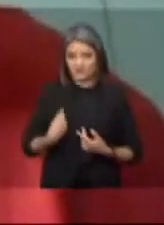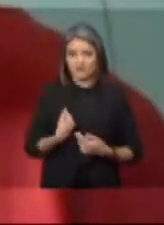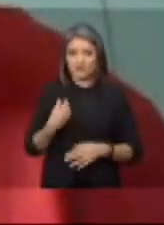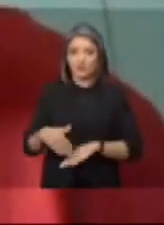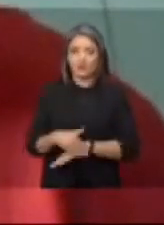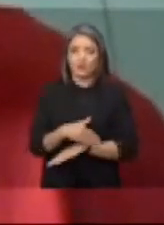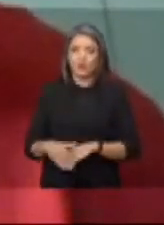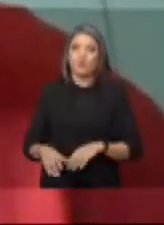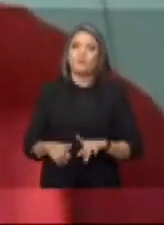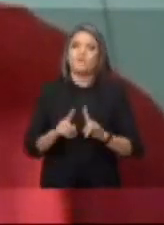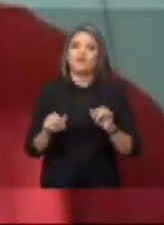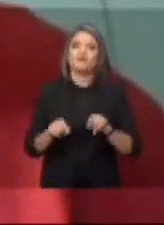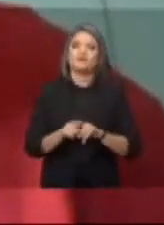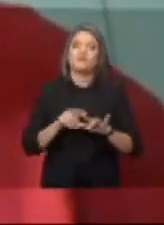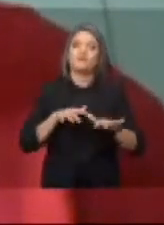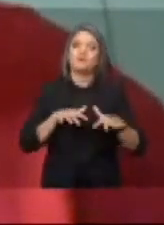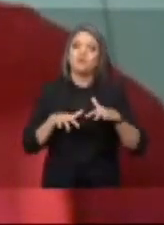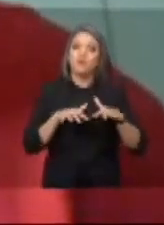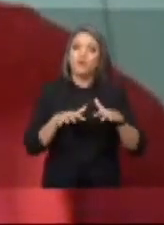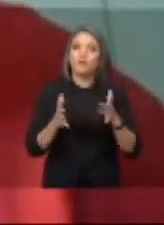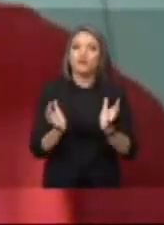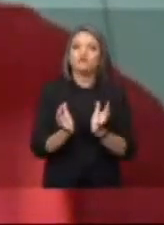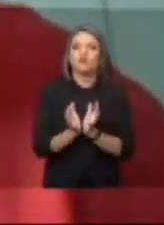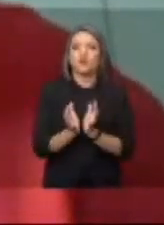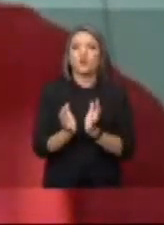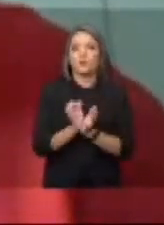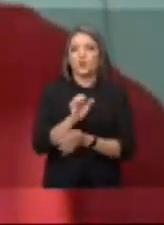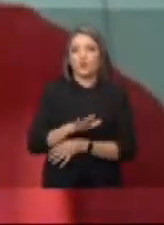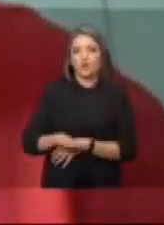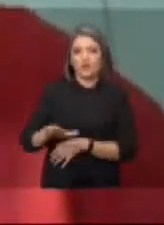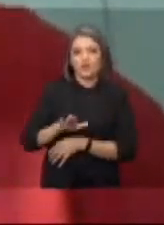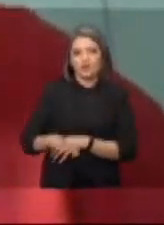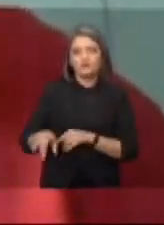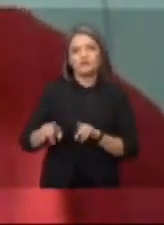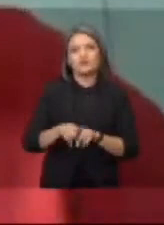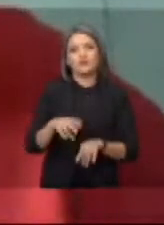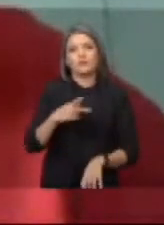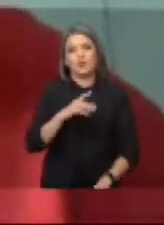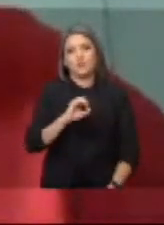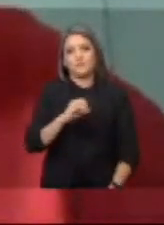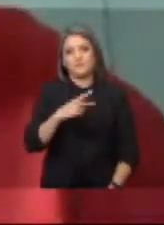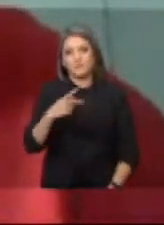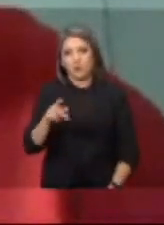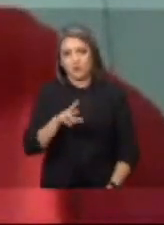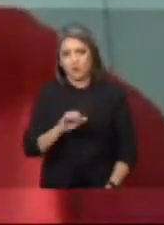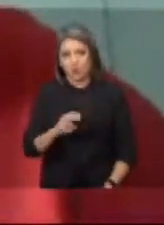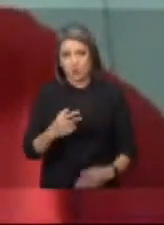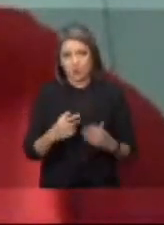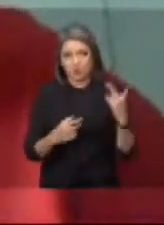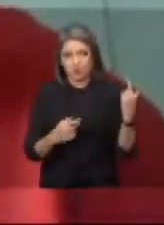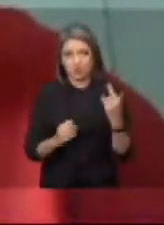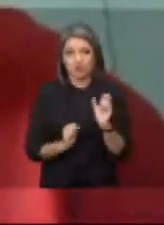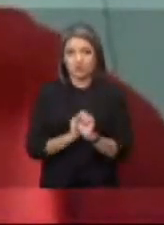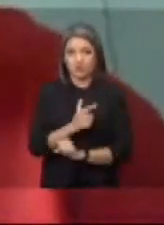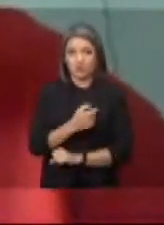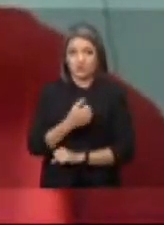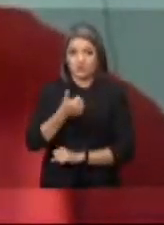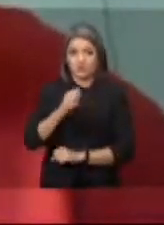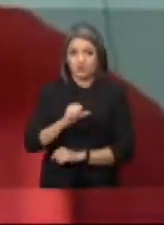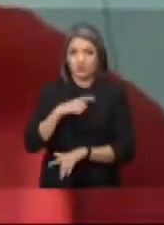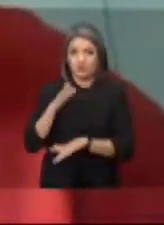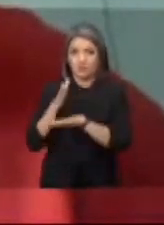que os movimentos de crianças em situação de rua, junto com o movimento Pop Rua, em 2018, nós fomos em 15